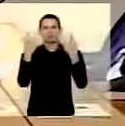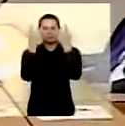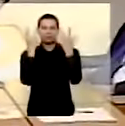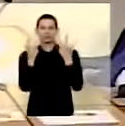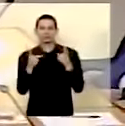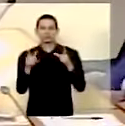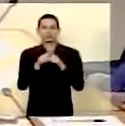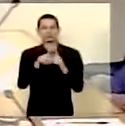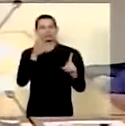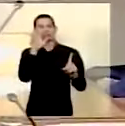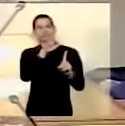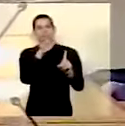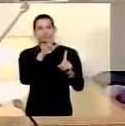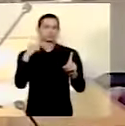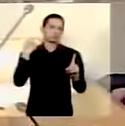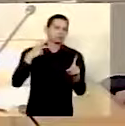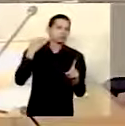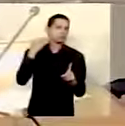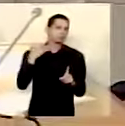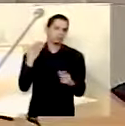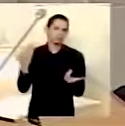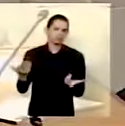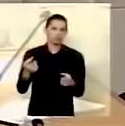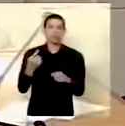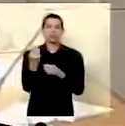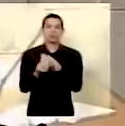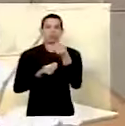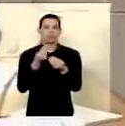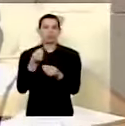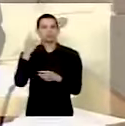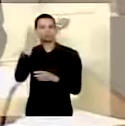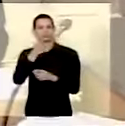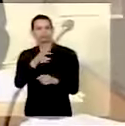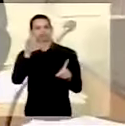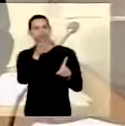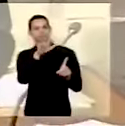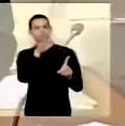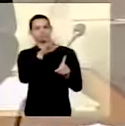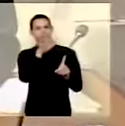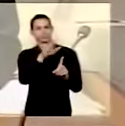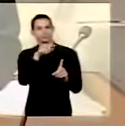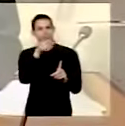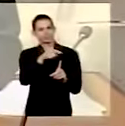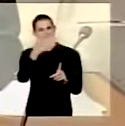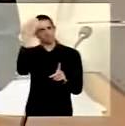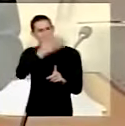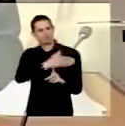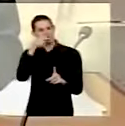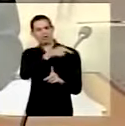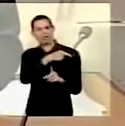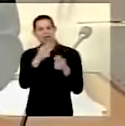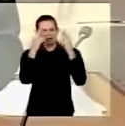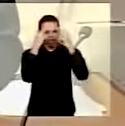e influenciar magistrados, por meio de pressões políticas, em flagrante desrespeito